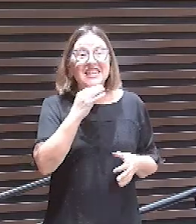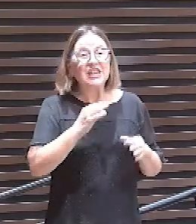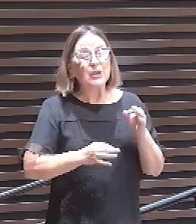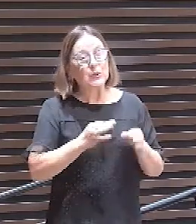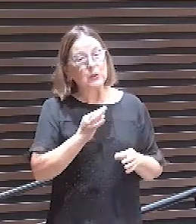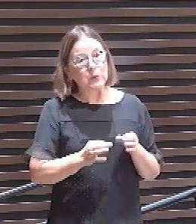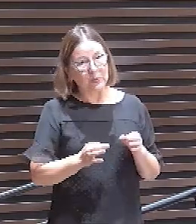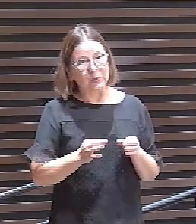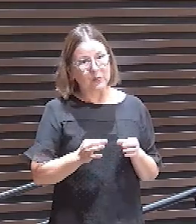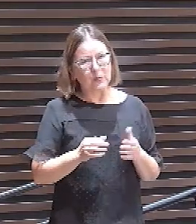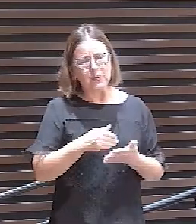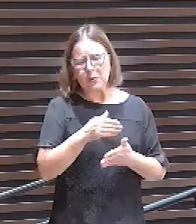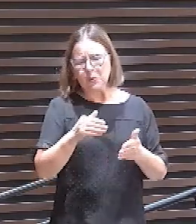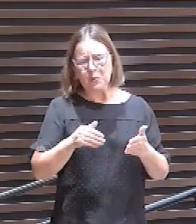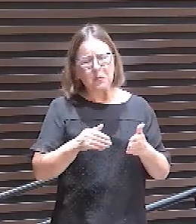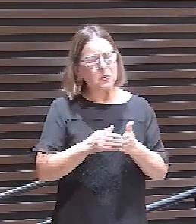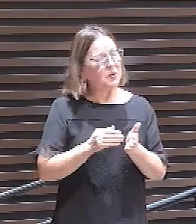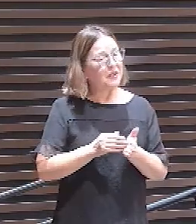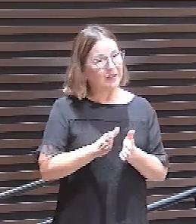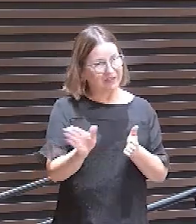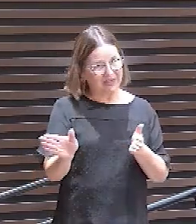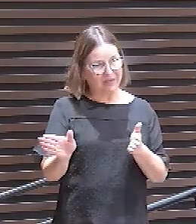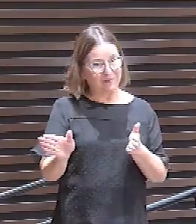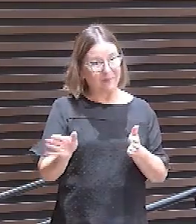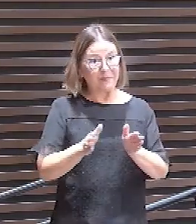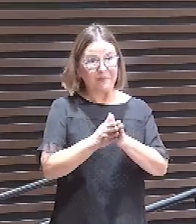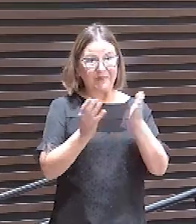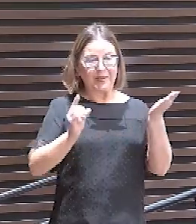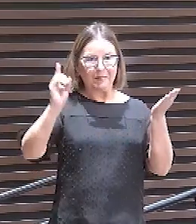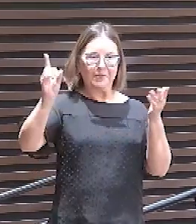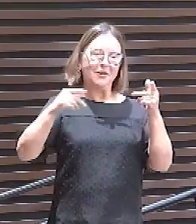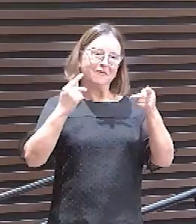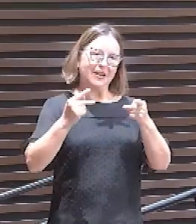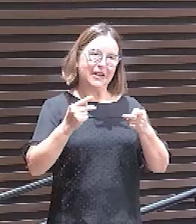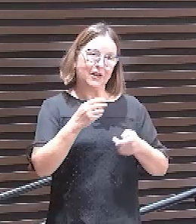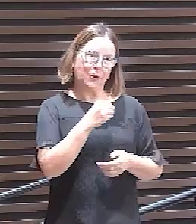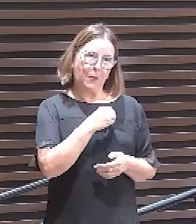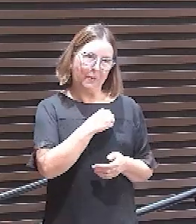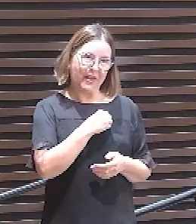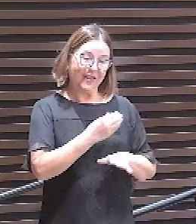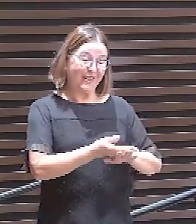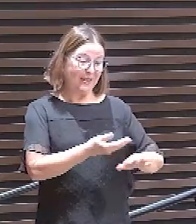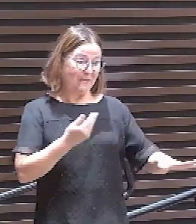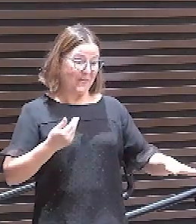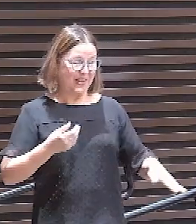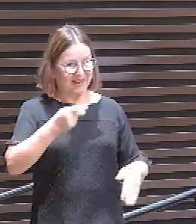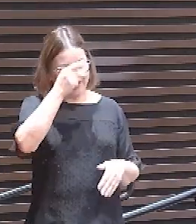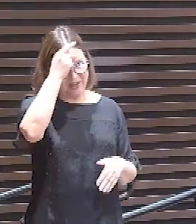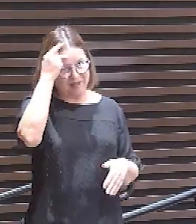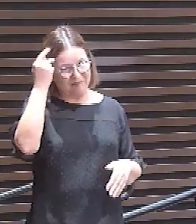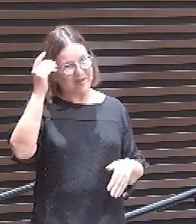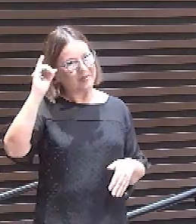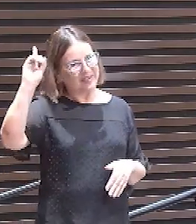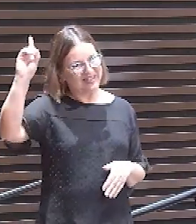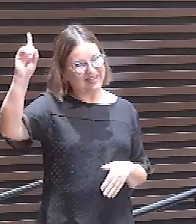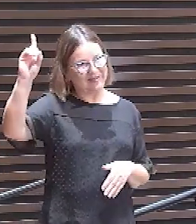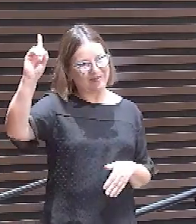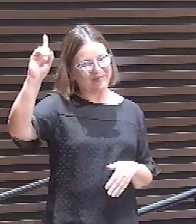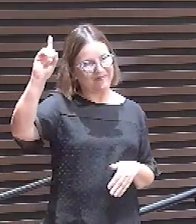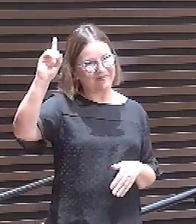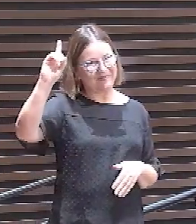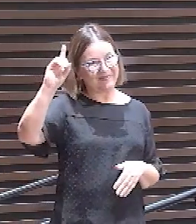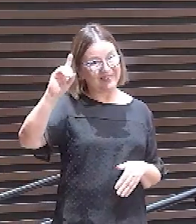se desviaram. E a minha Bíblia diz que o pecado separa o homem de Deus. E para